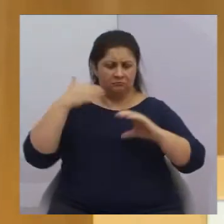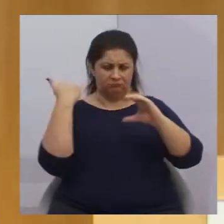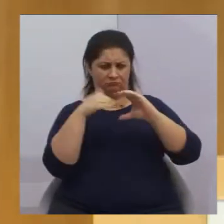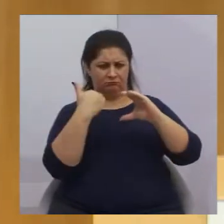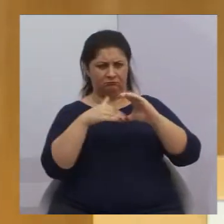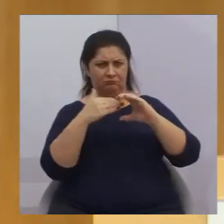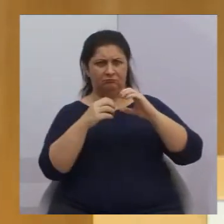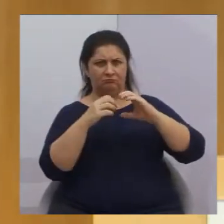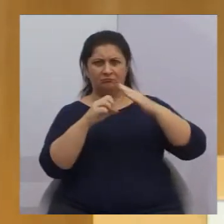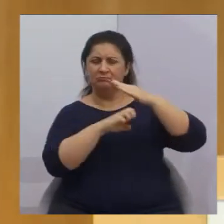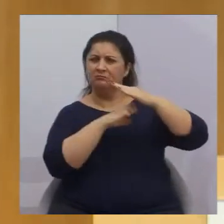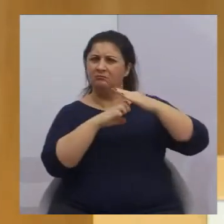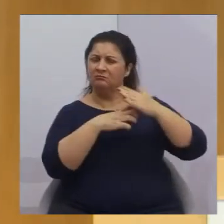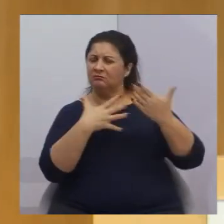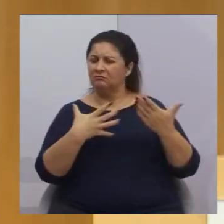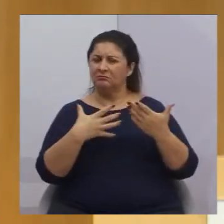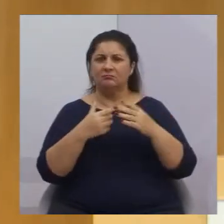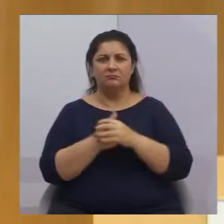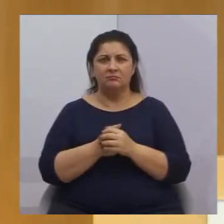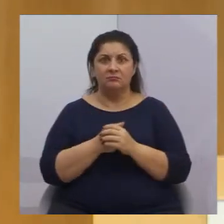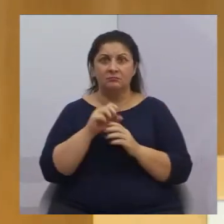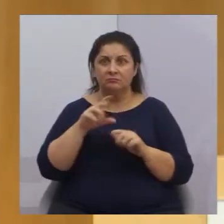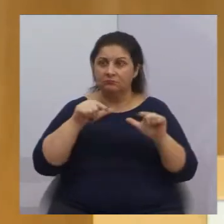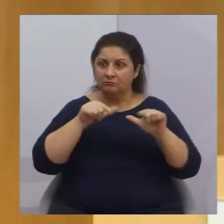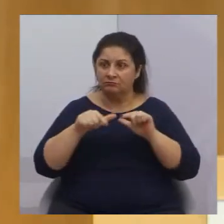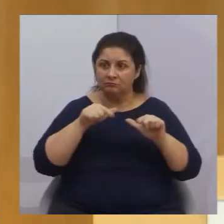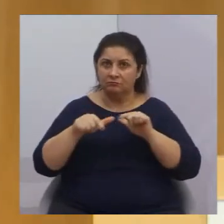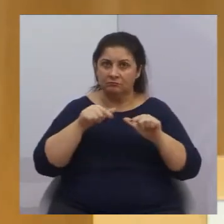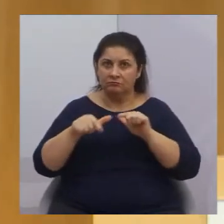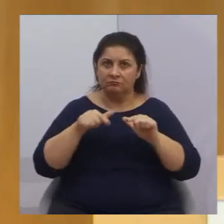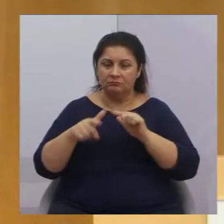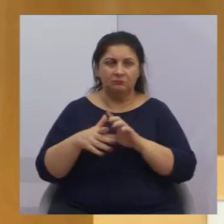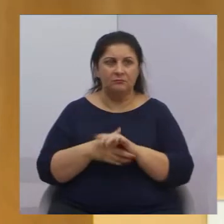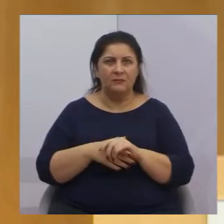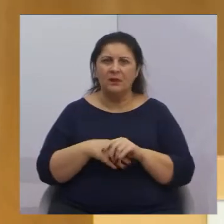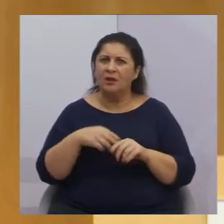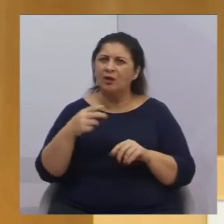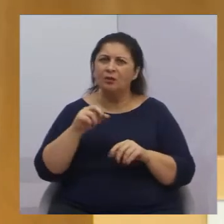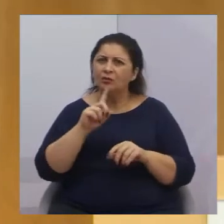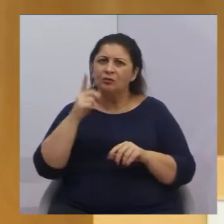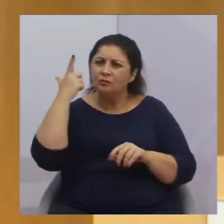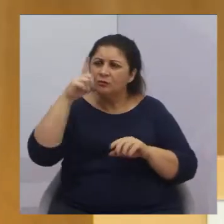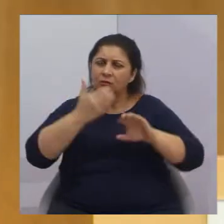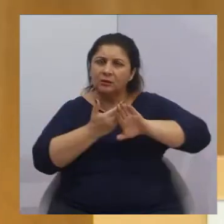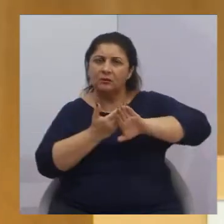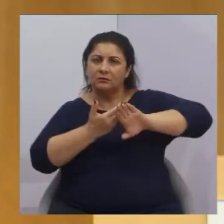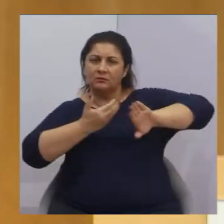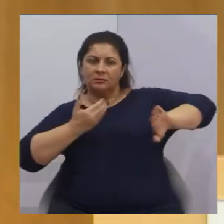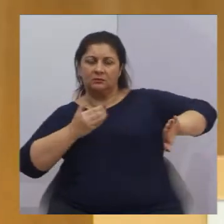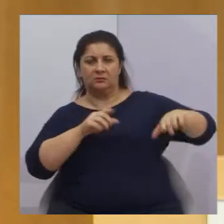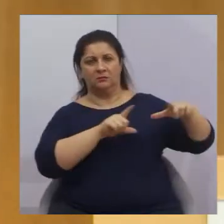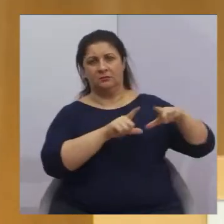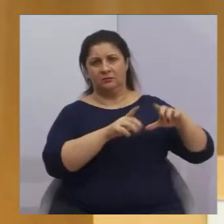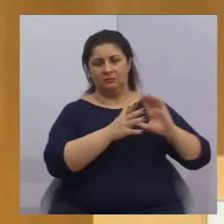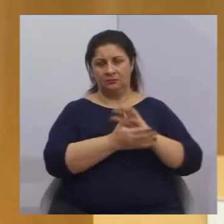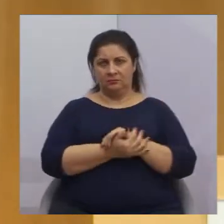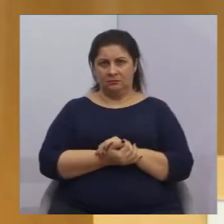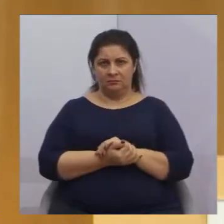e-mail para a empresa, né? Tem algumas atitudes assim que ela não consegue se desconectar do trabalho, né?